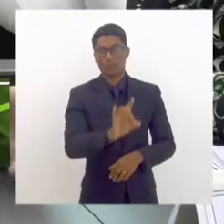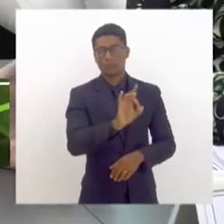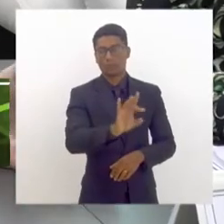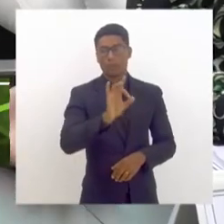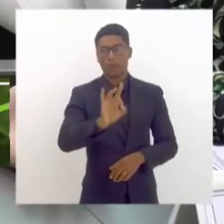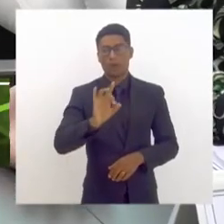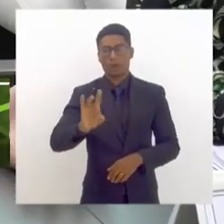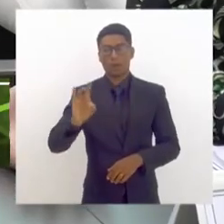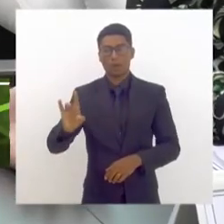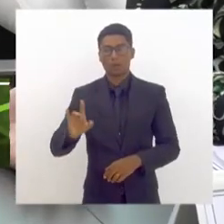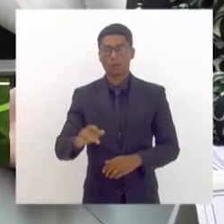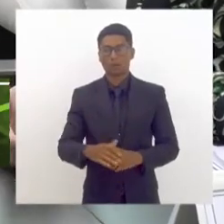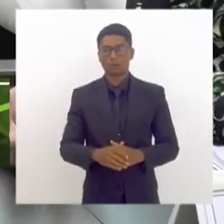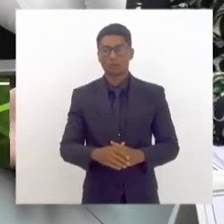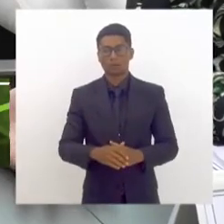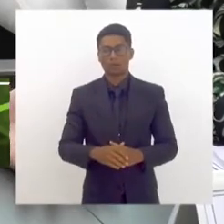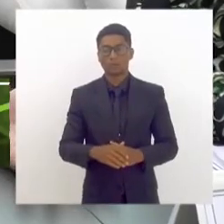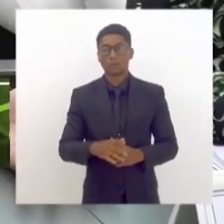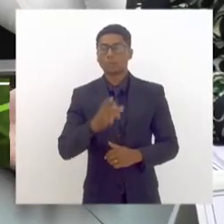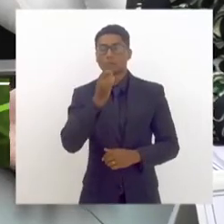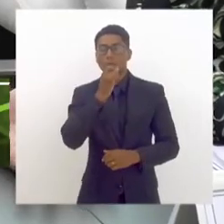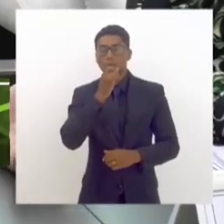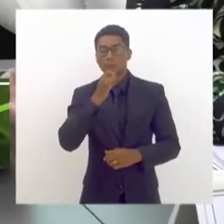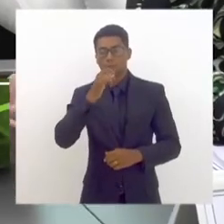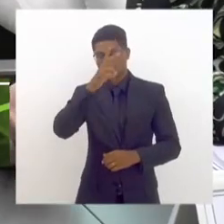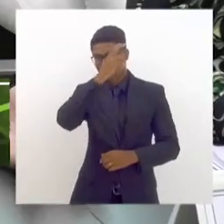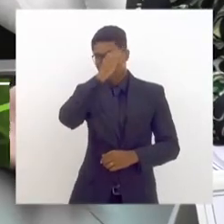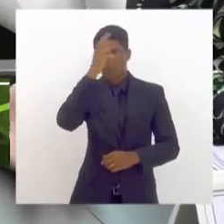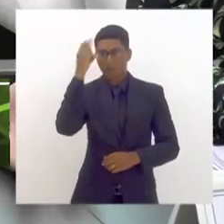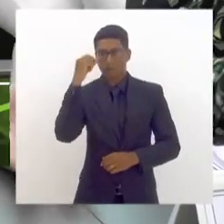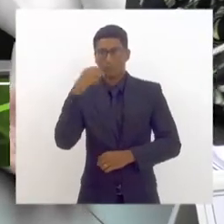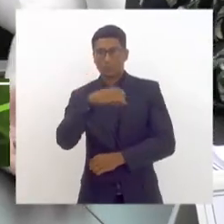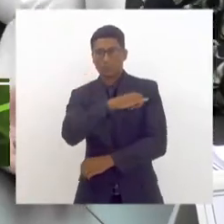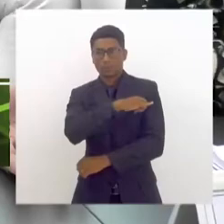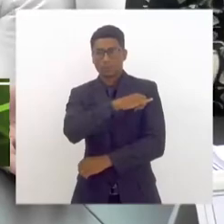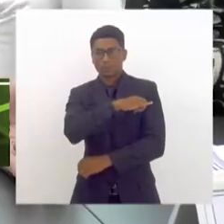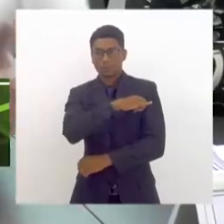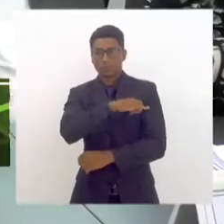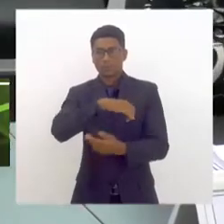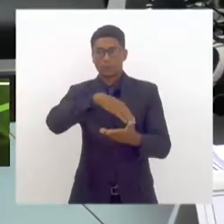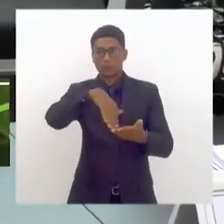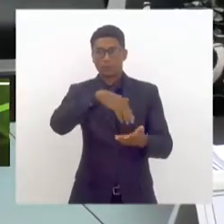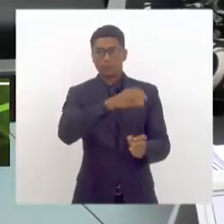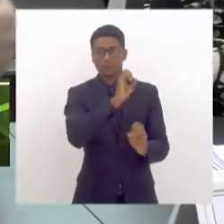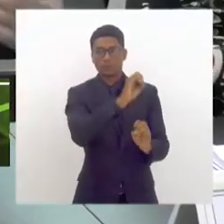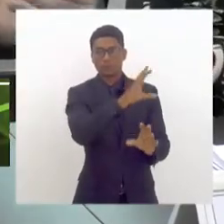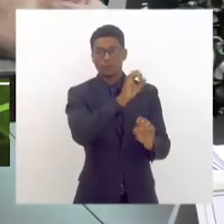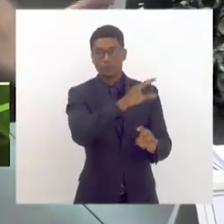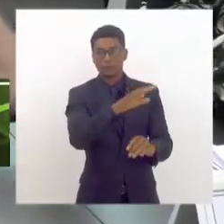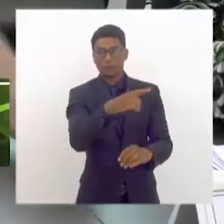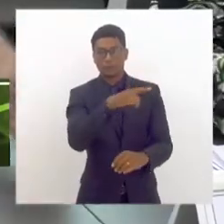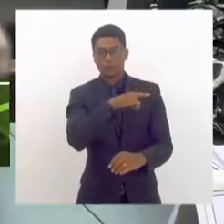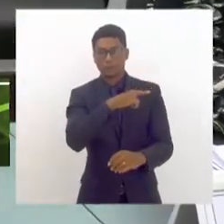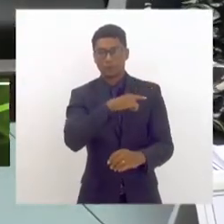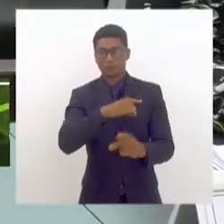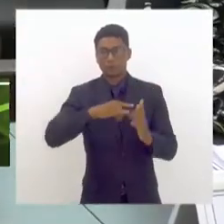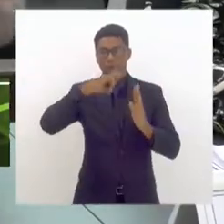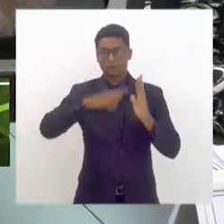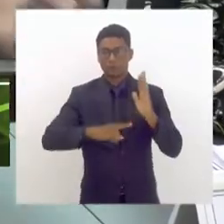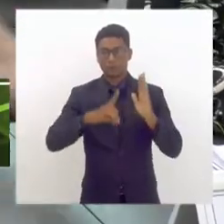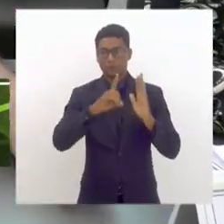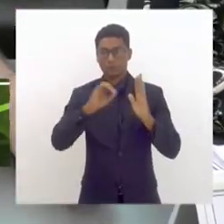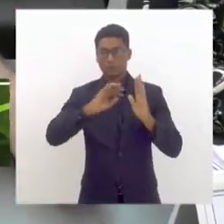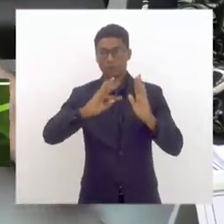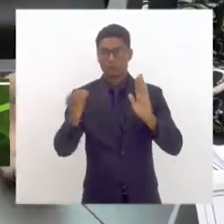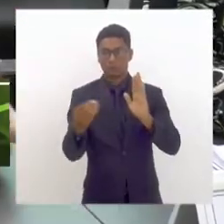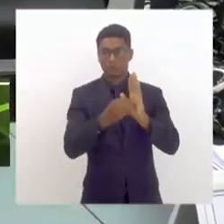houve a exemplo do que acontece com a Prefeitura do Rio de Janeiro, junto à Secretaria de Estado de Educação, um ato publicado em Diário Oficial que